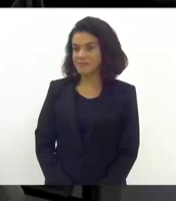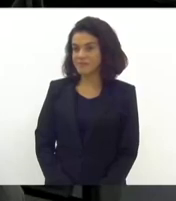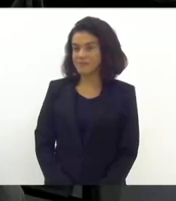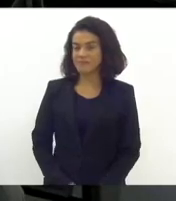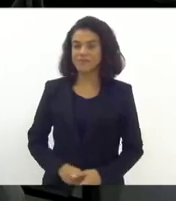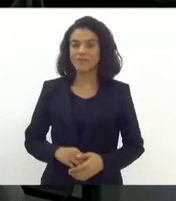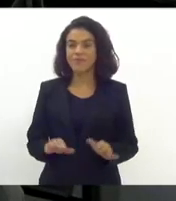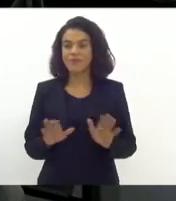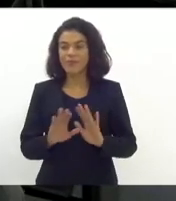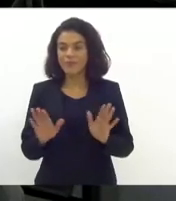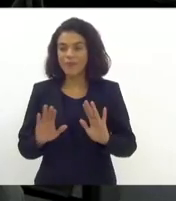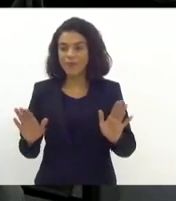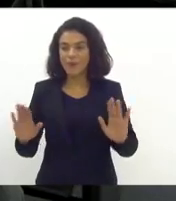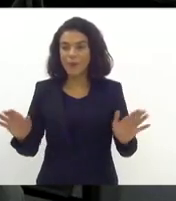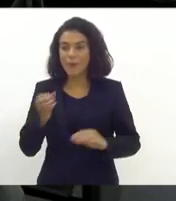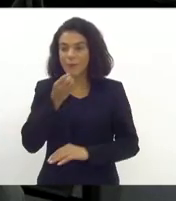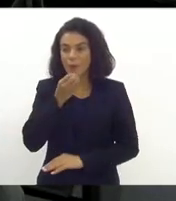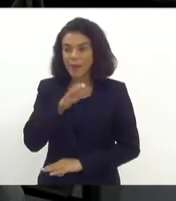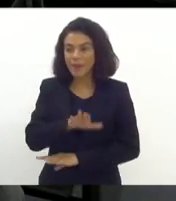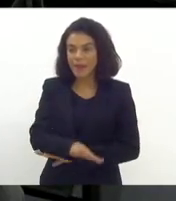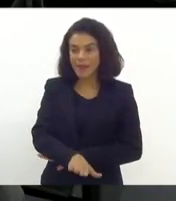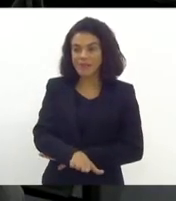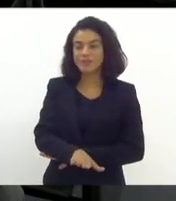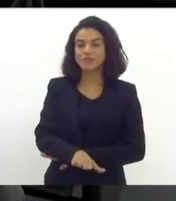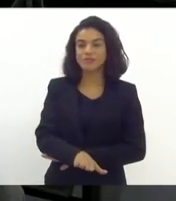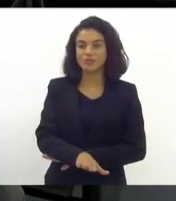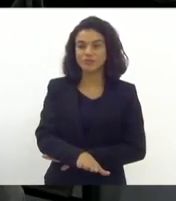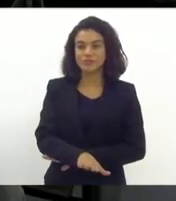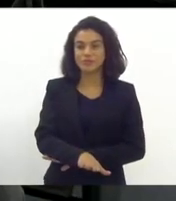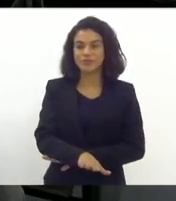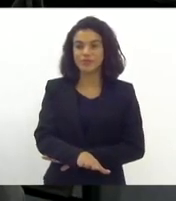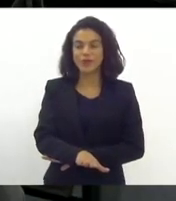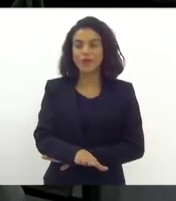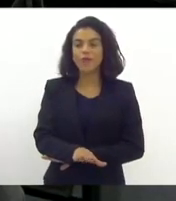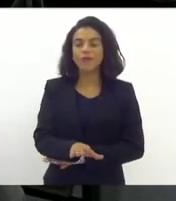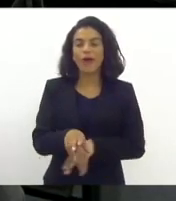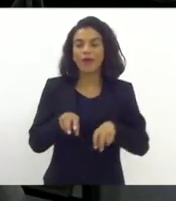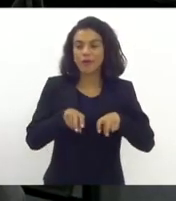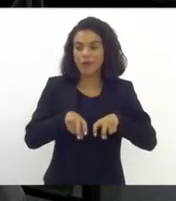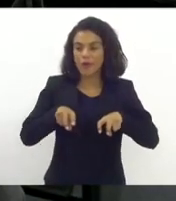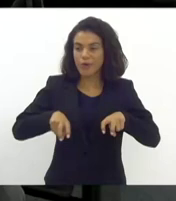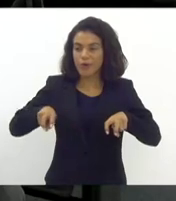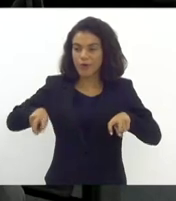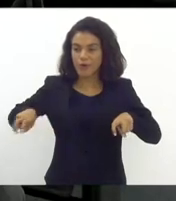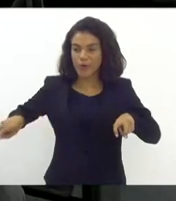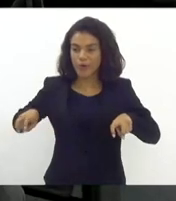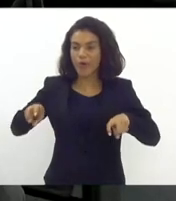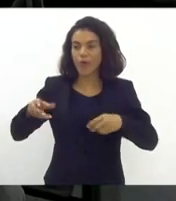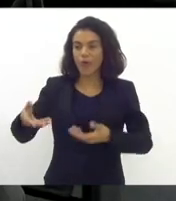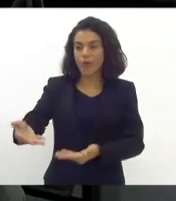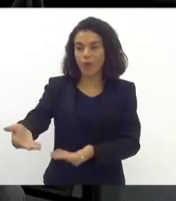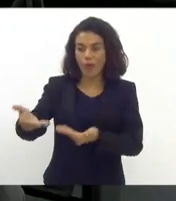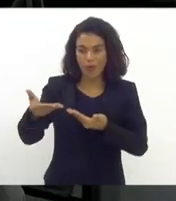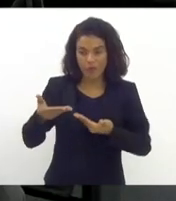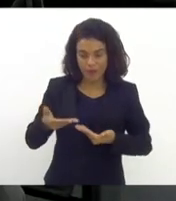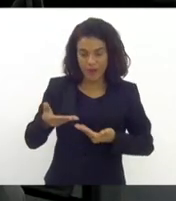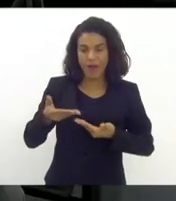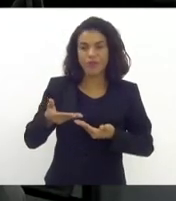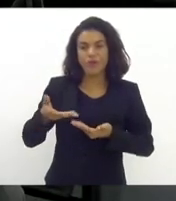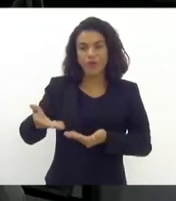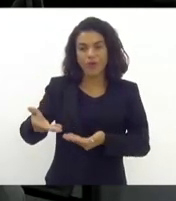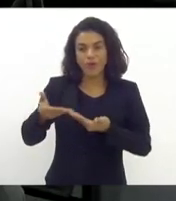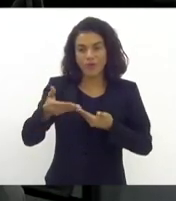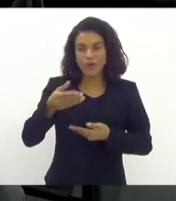gente boa boa tarde a gente vai compor a nossa mesa com os convidados presentes queremos